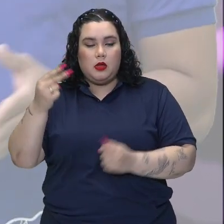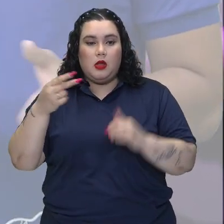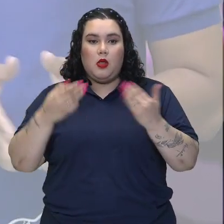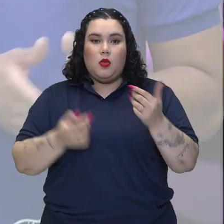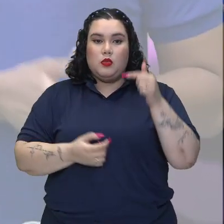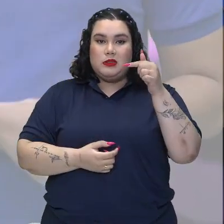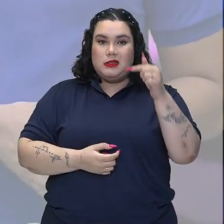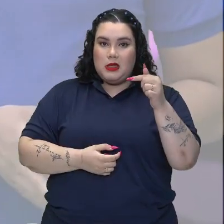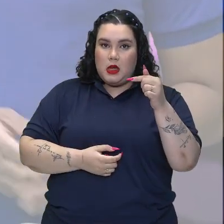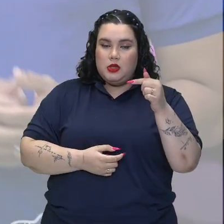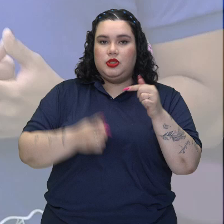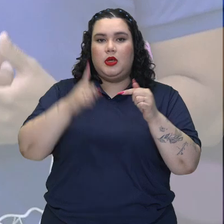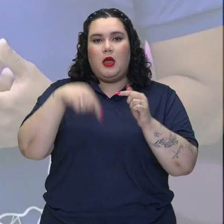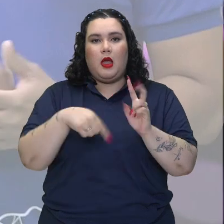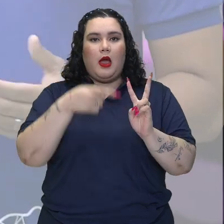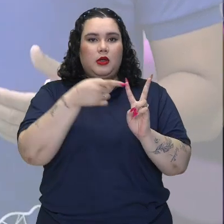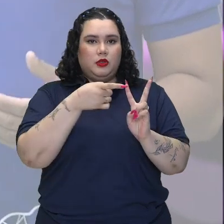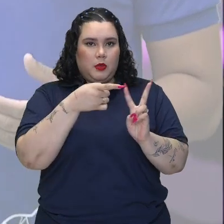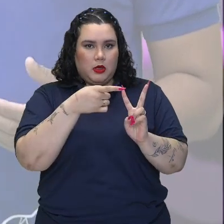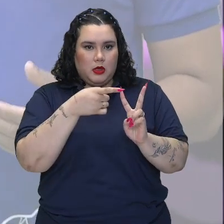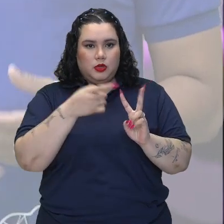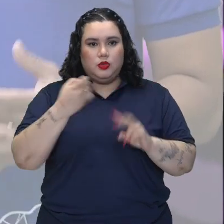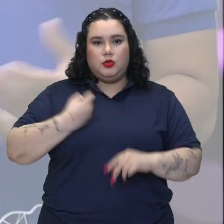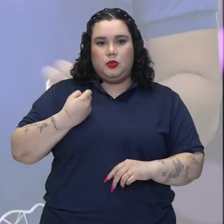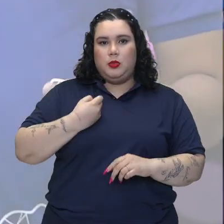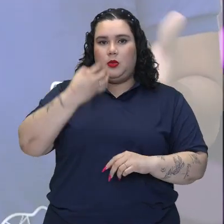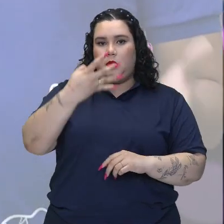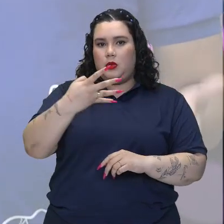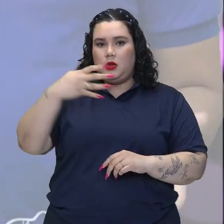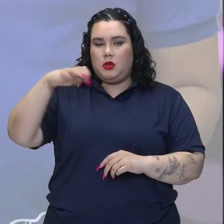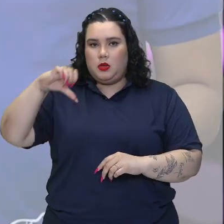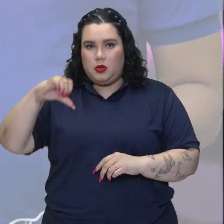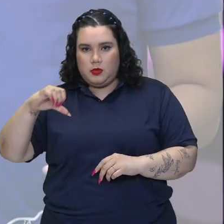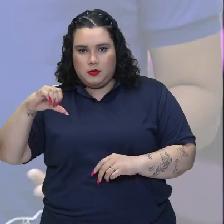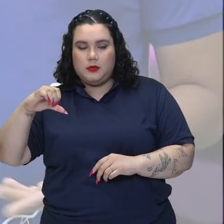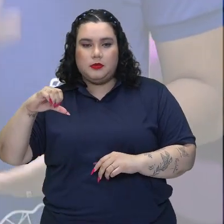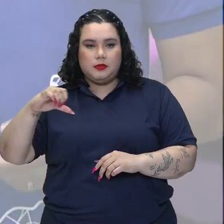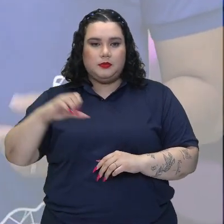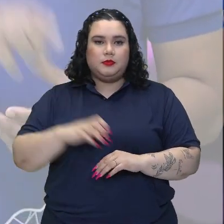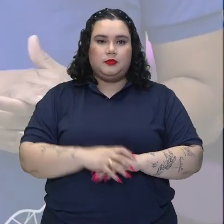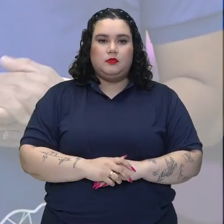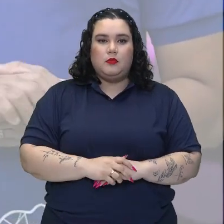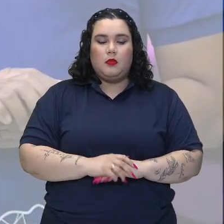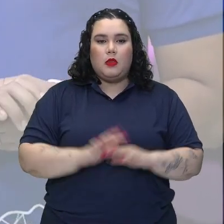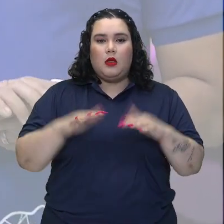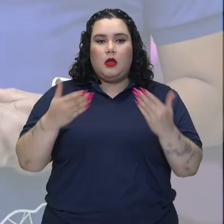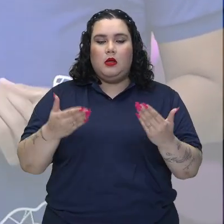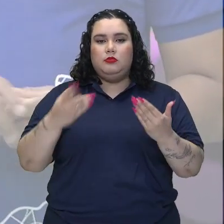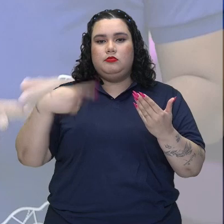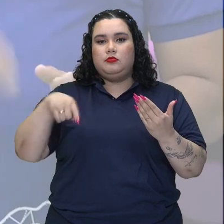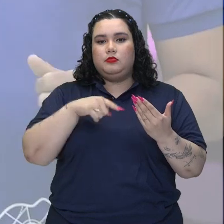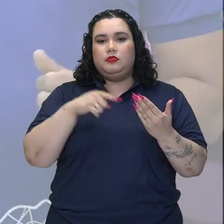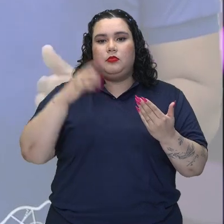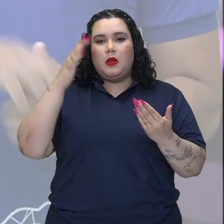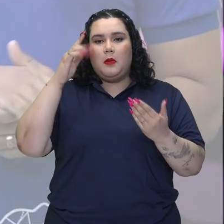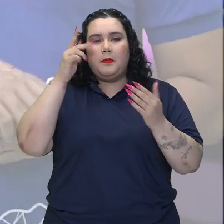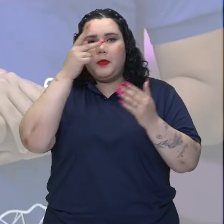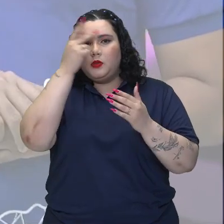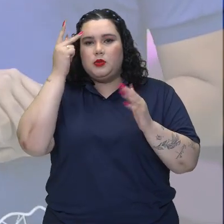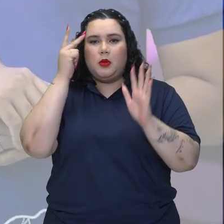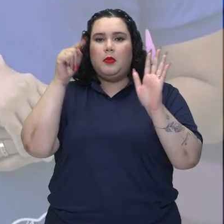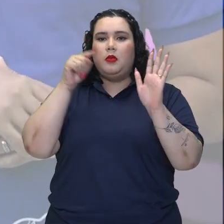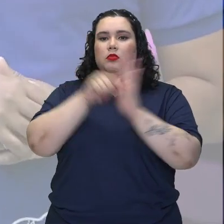raiz quadrada aritmética de 49, ou então simplesmente raiz quadrada. Já viu muita gente falar assim, ei, qual é a